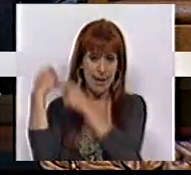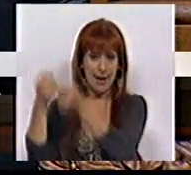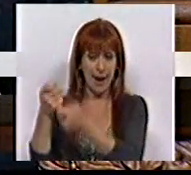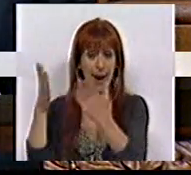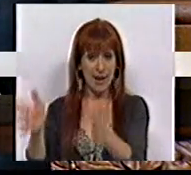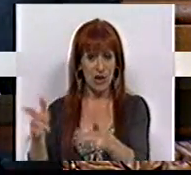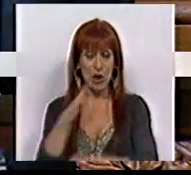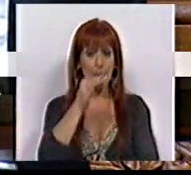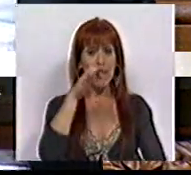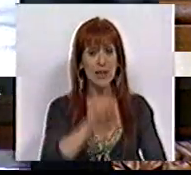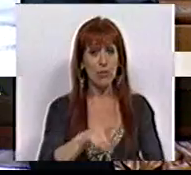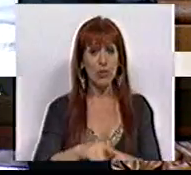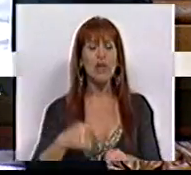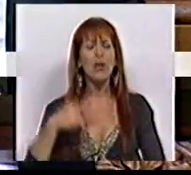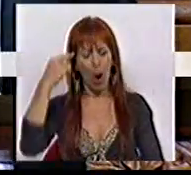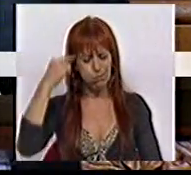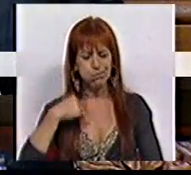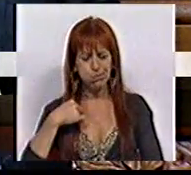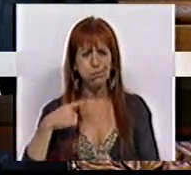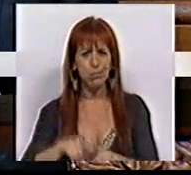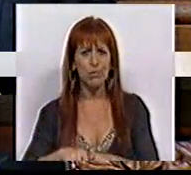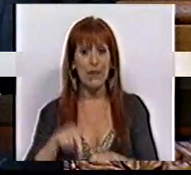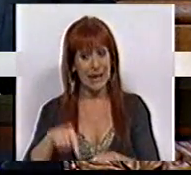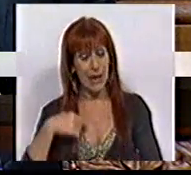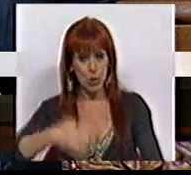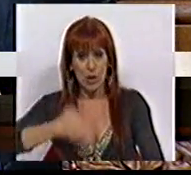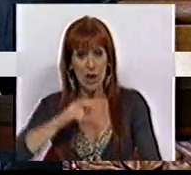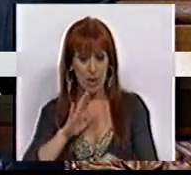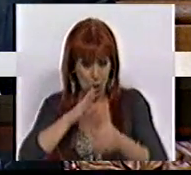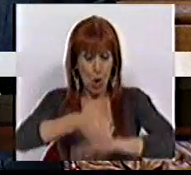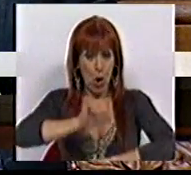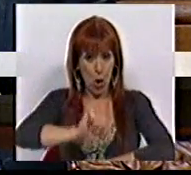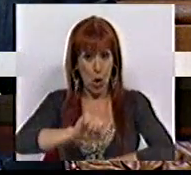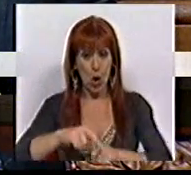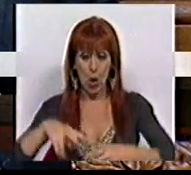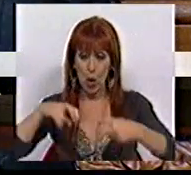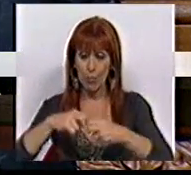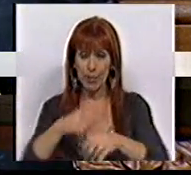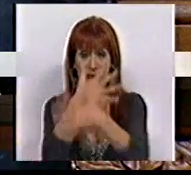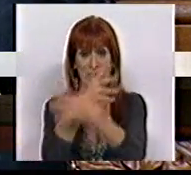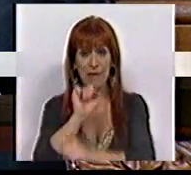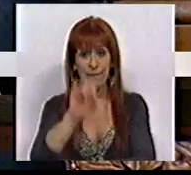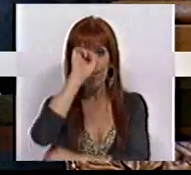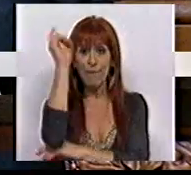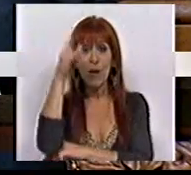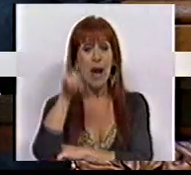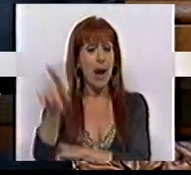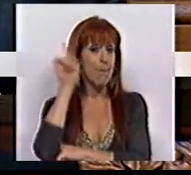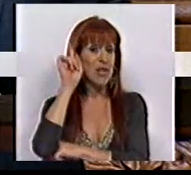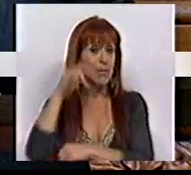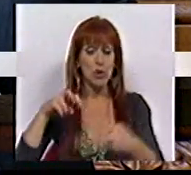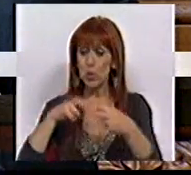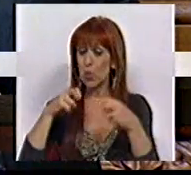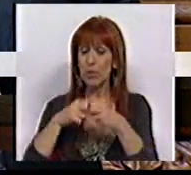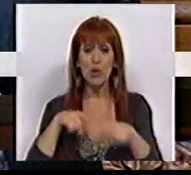Agricultura. No PCP temos consciência, e esse foi o sentido da nossa intervenção, que o problema dos incêndios florestais é, acima de tudo,